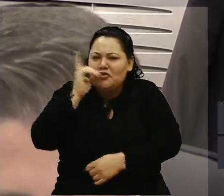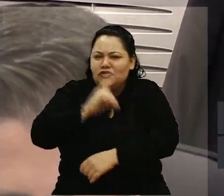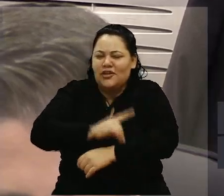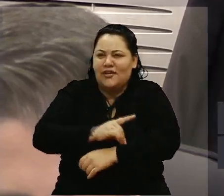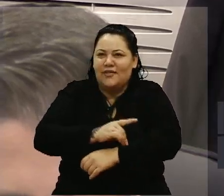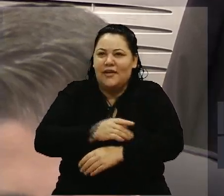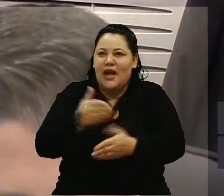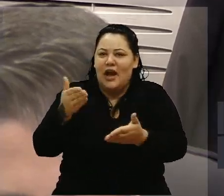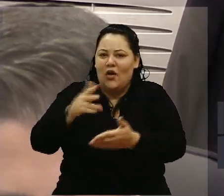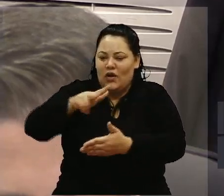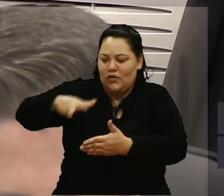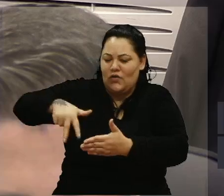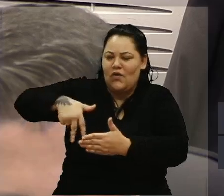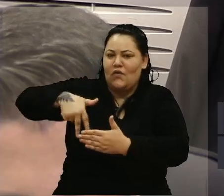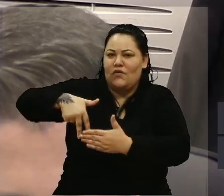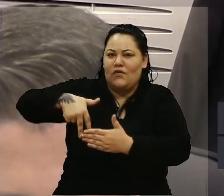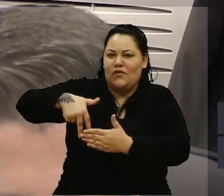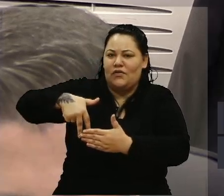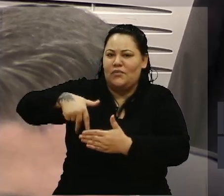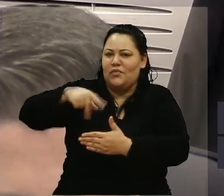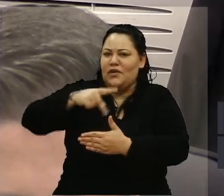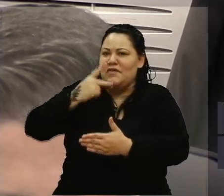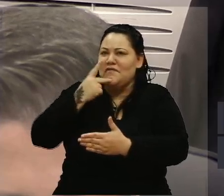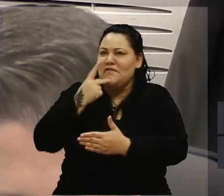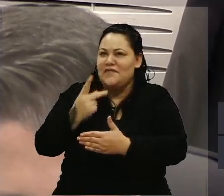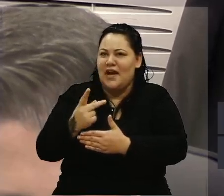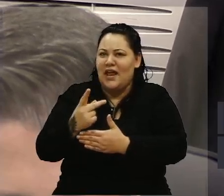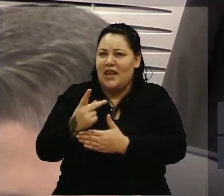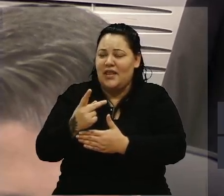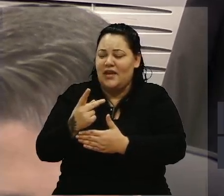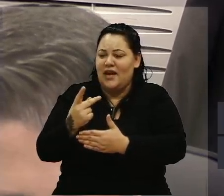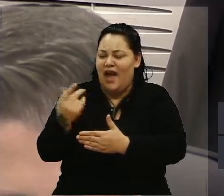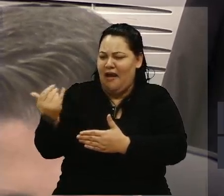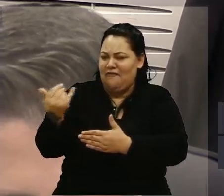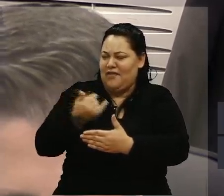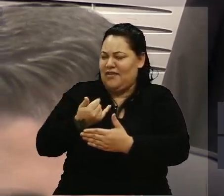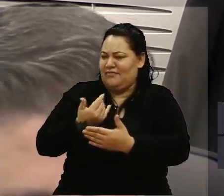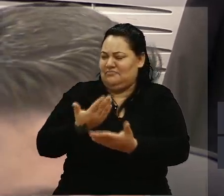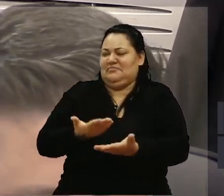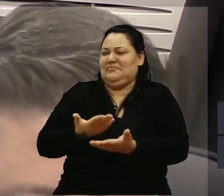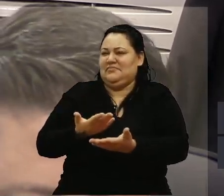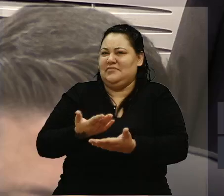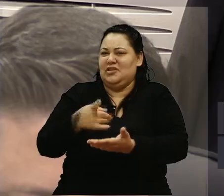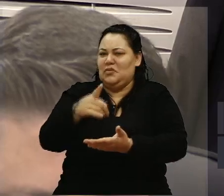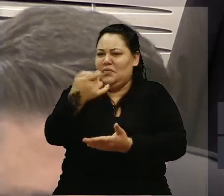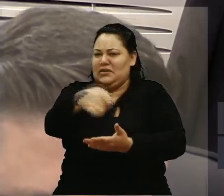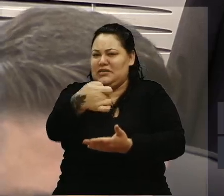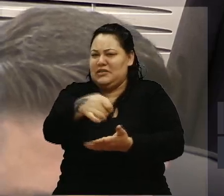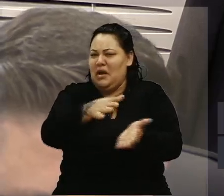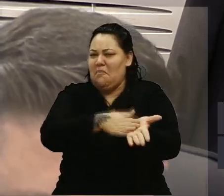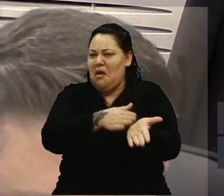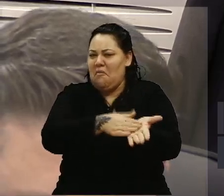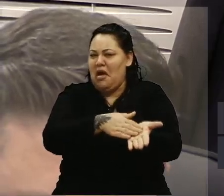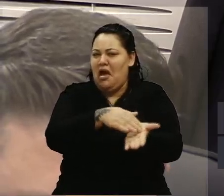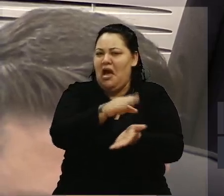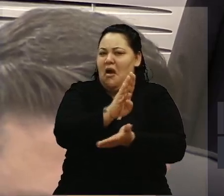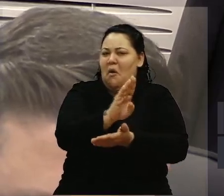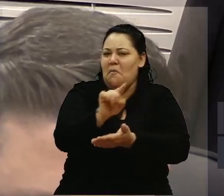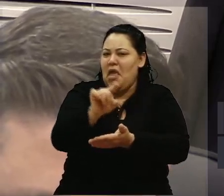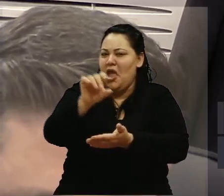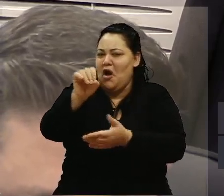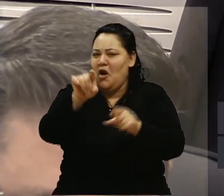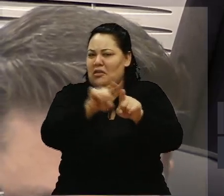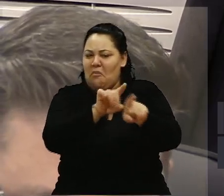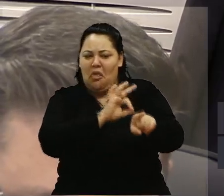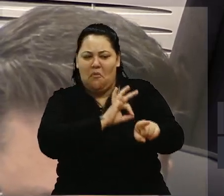me vem aqui... Não condiz com a verdade. Agora o senhor vem aqui e me diz, né, que teve que registrar BO, que já cobrou, já levou já